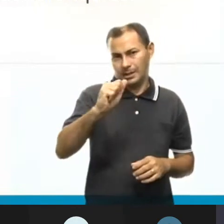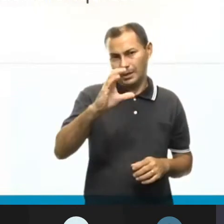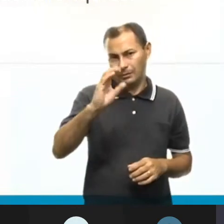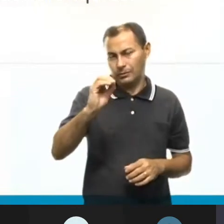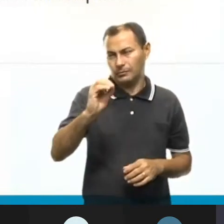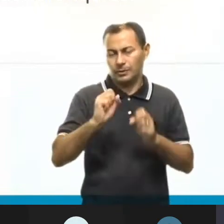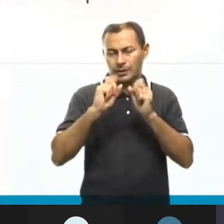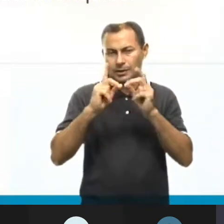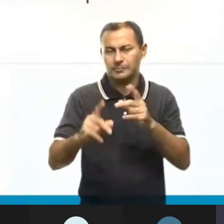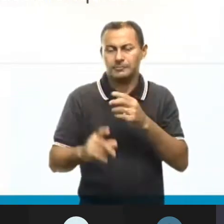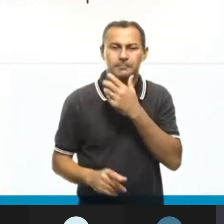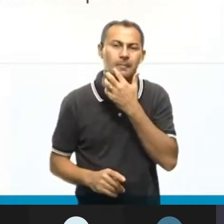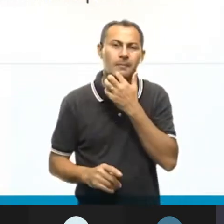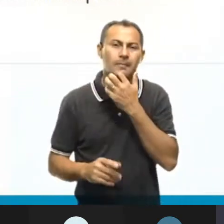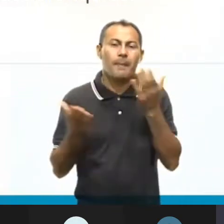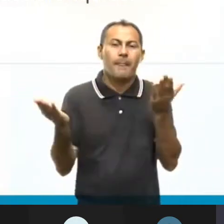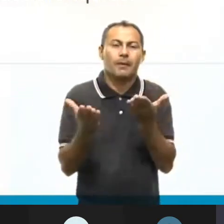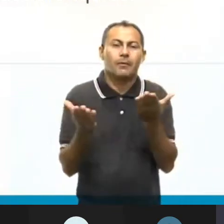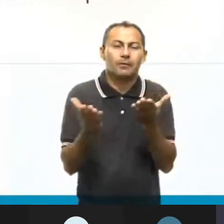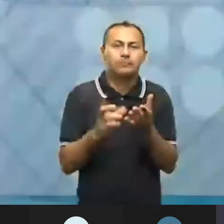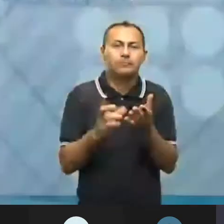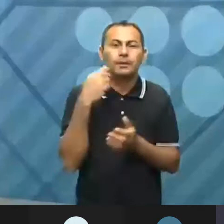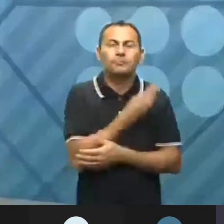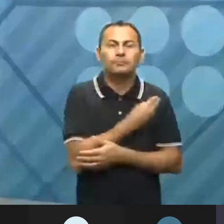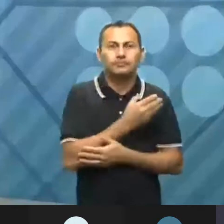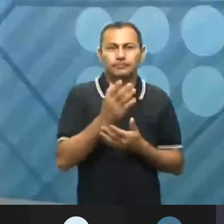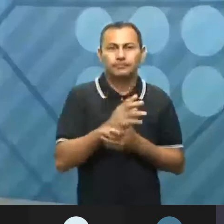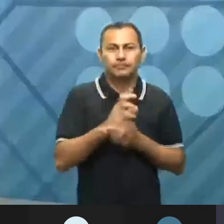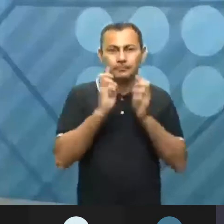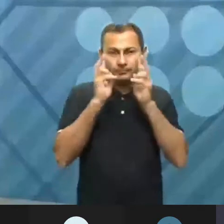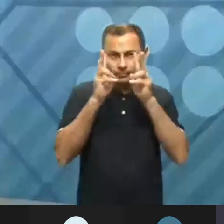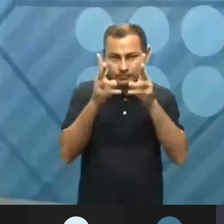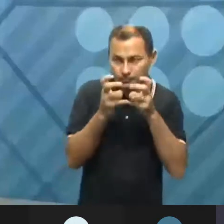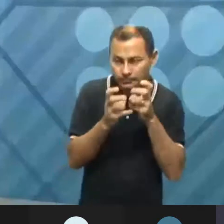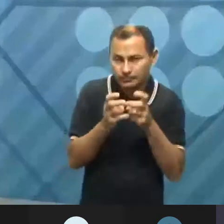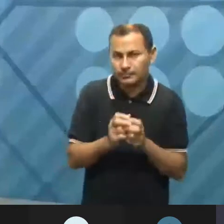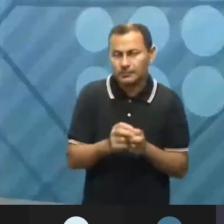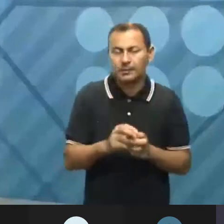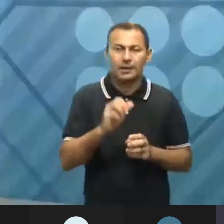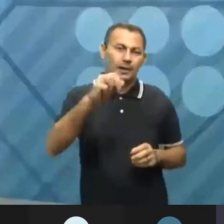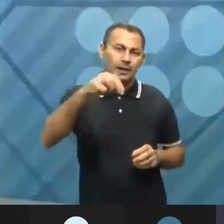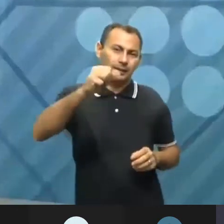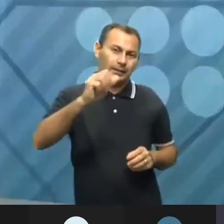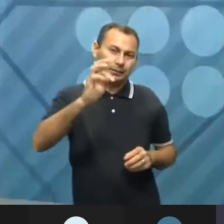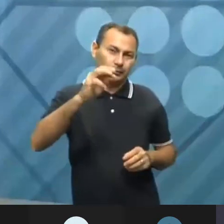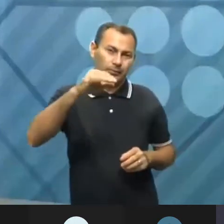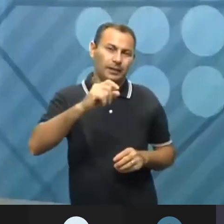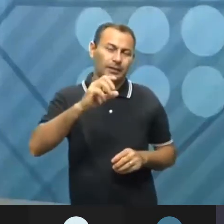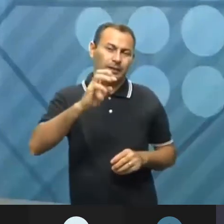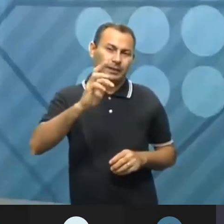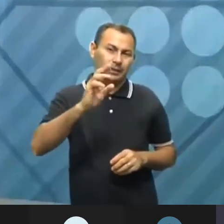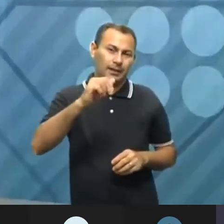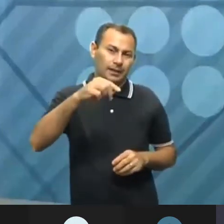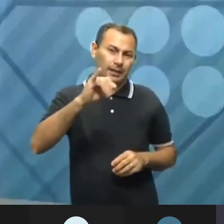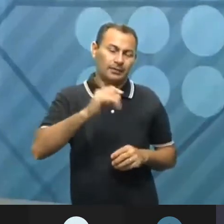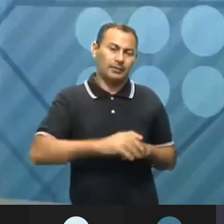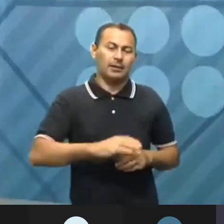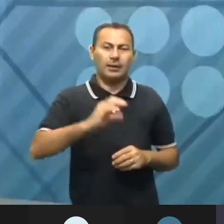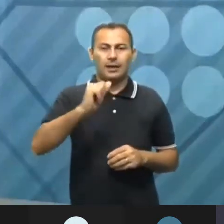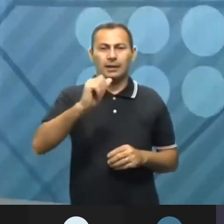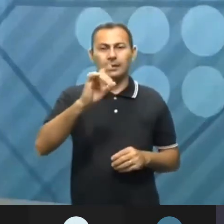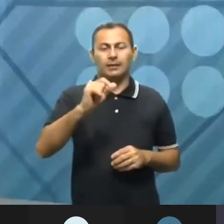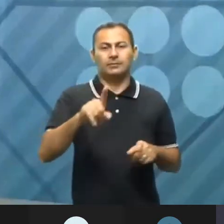sacos alveolares, ok? Então, agora, na parte de agora, nós vamos, então, observar a anatomia da traqueia. Nós vamos observar